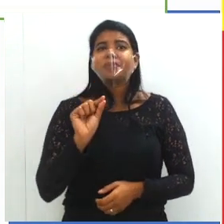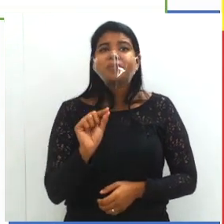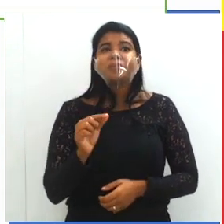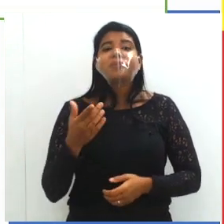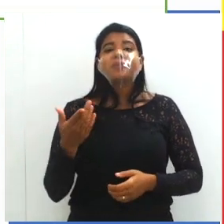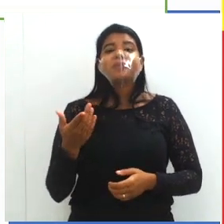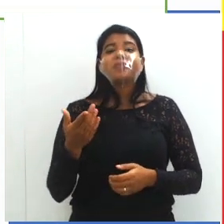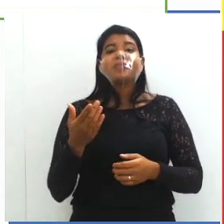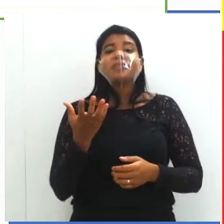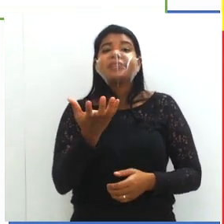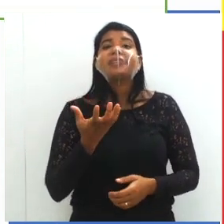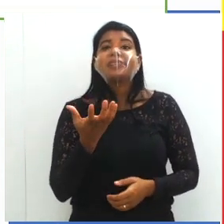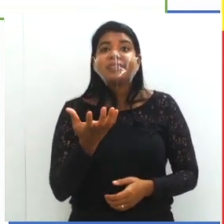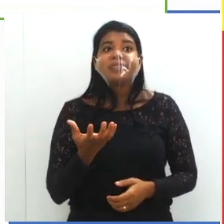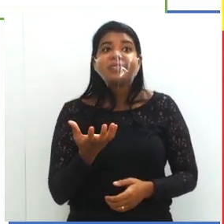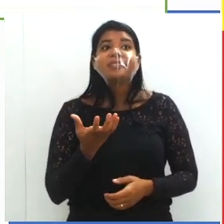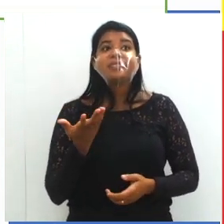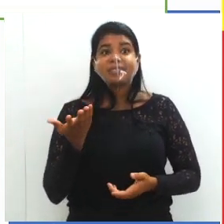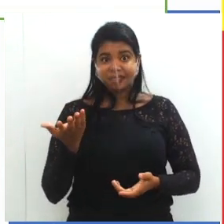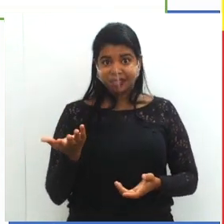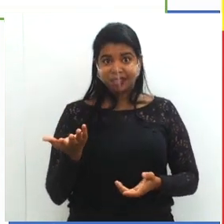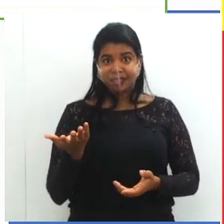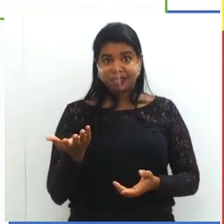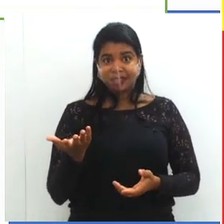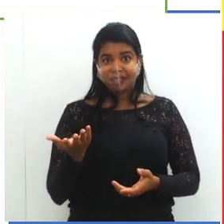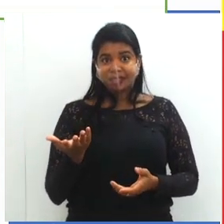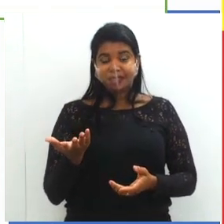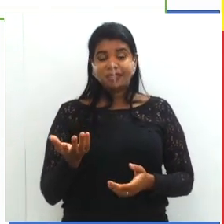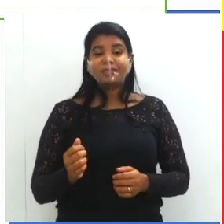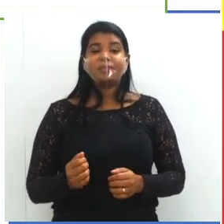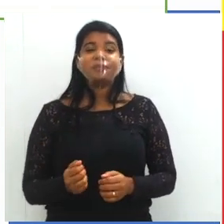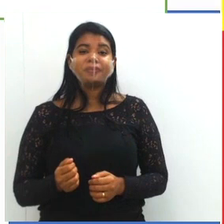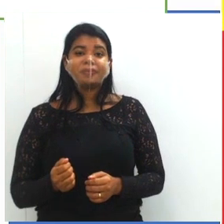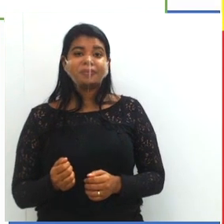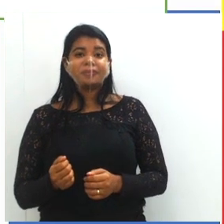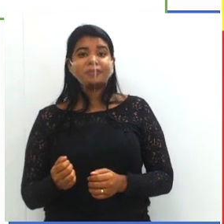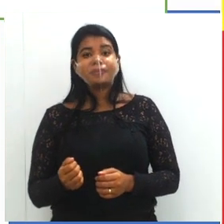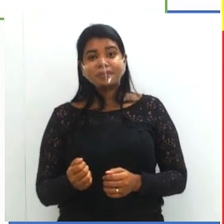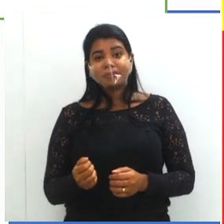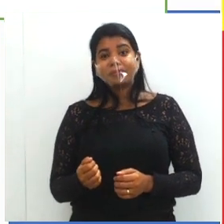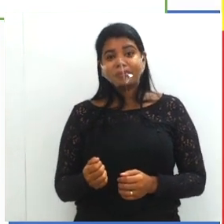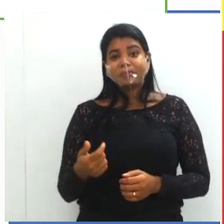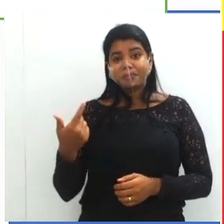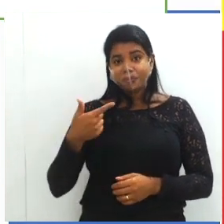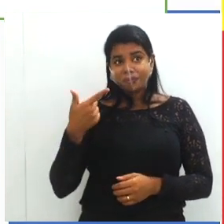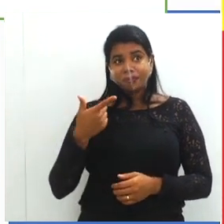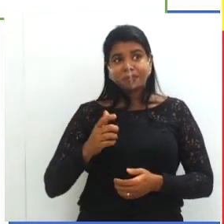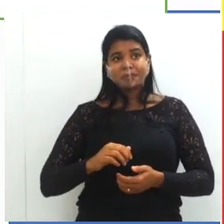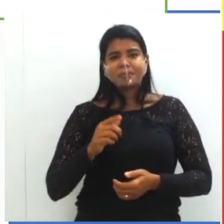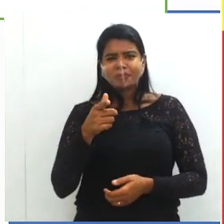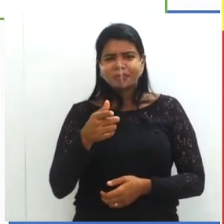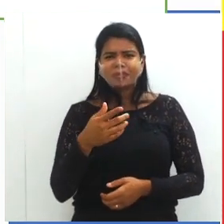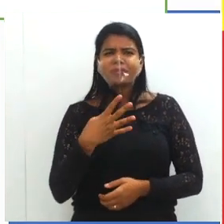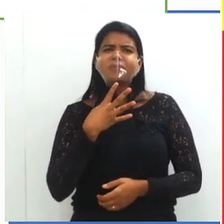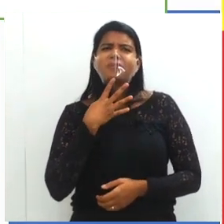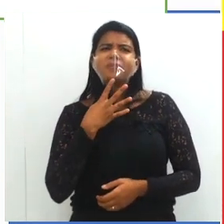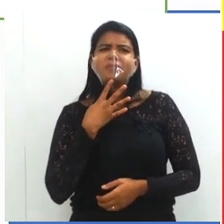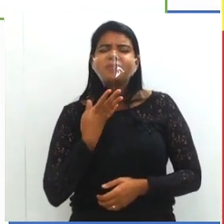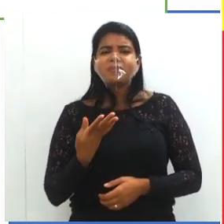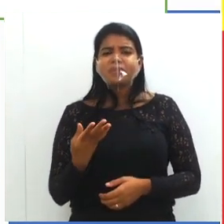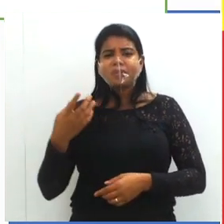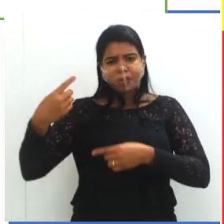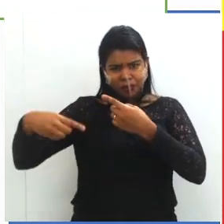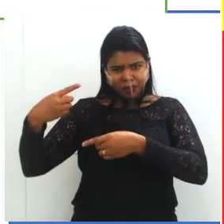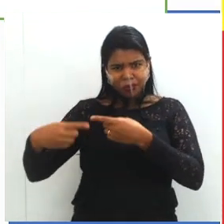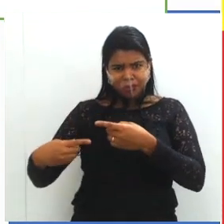que elas pretendem? O que são as políticas públicas? O que elas pretendem? Segundo, você conhece